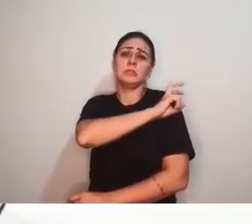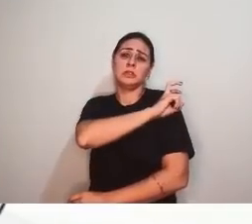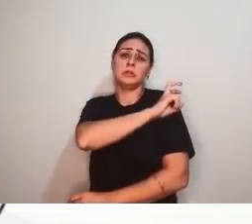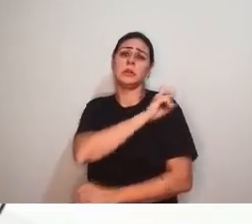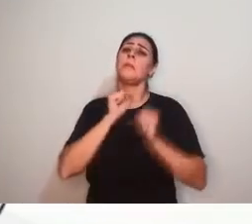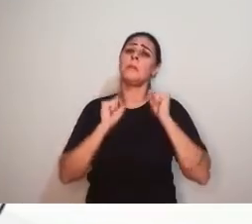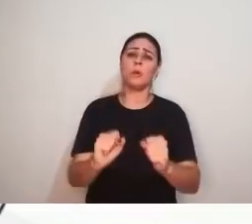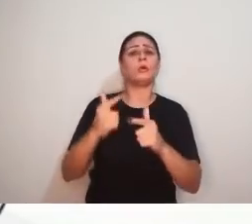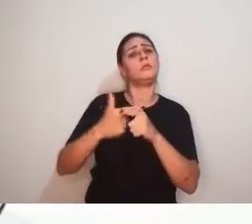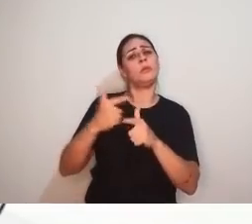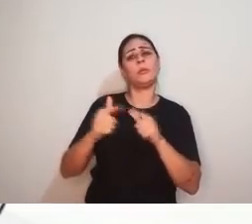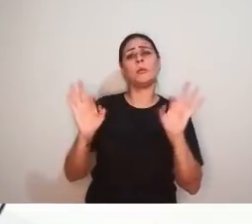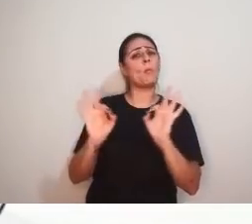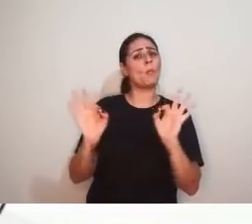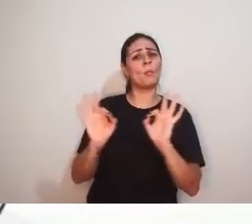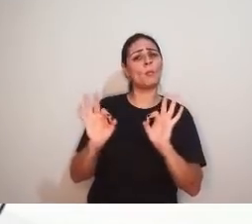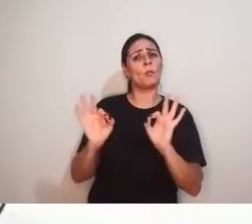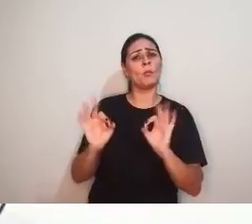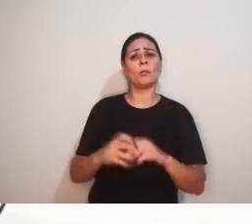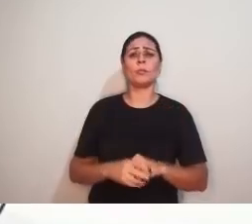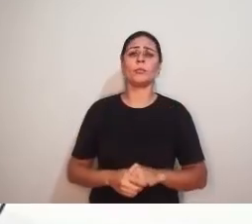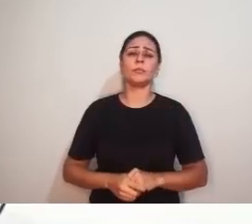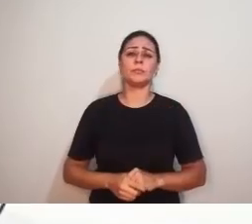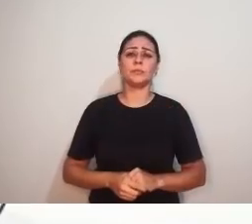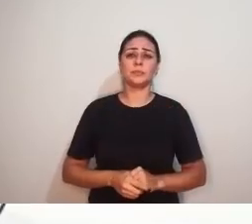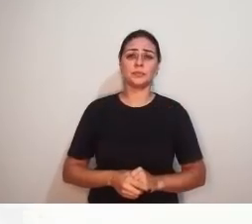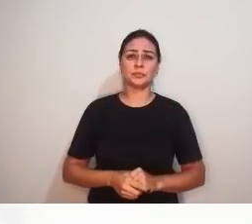Desde a infantil até o 5º ano, sem problema nenhum.